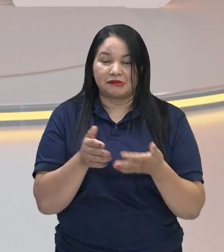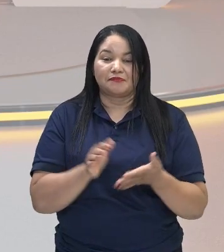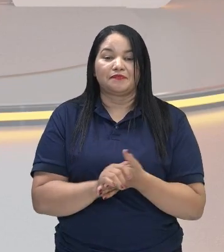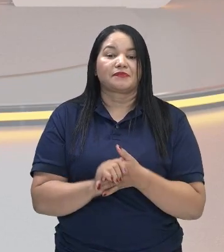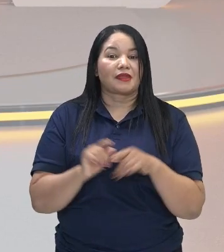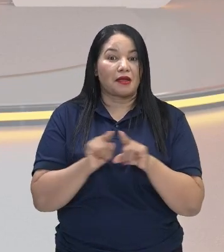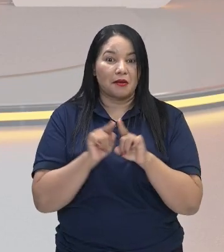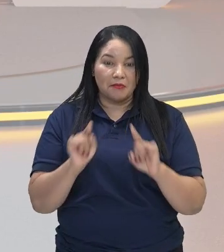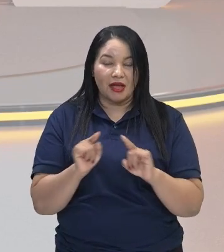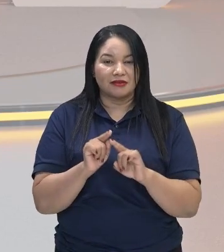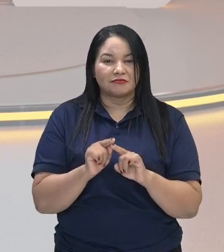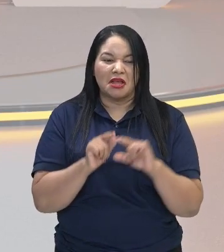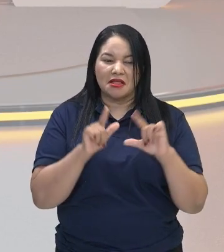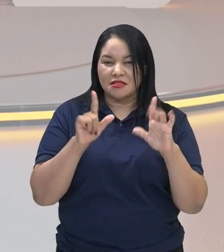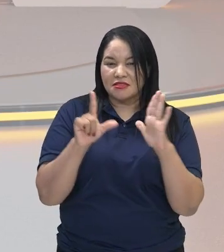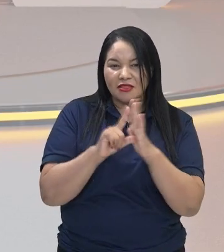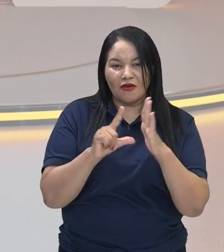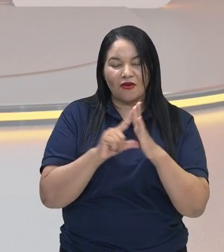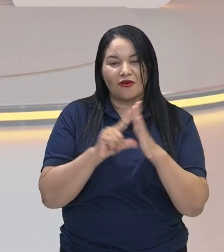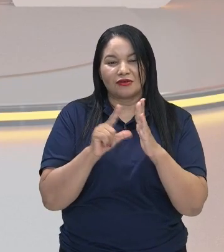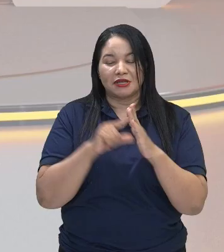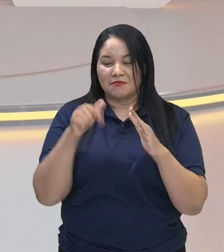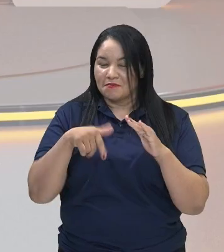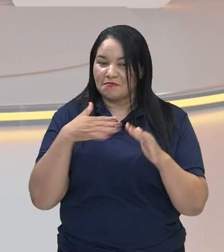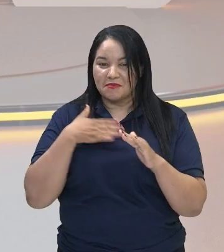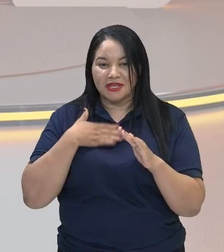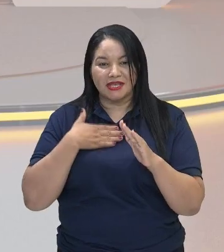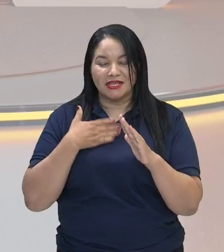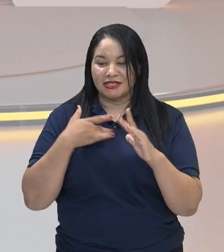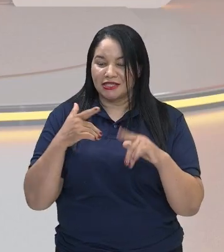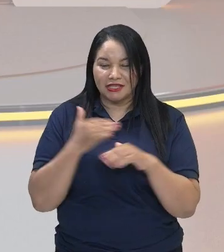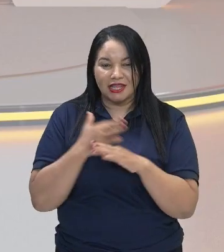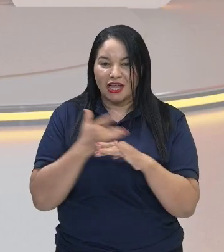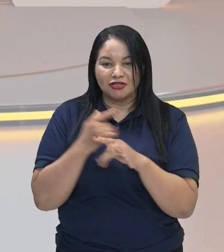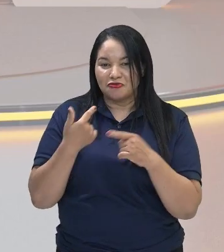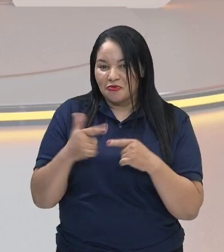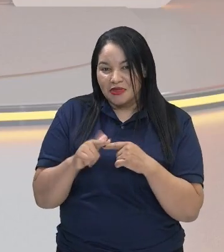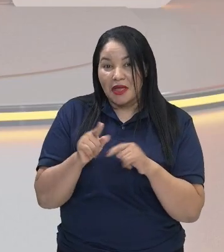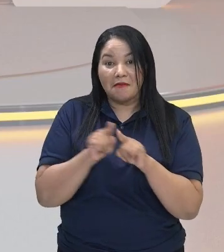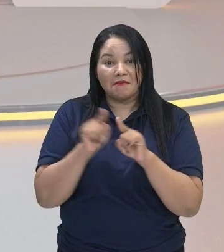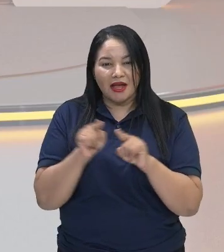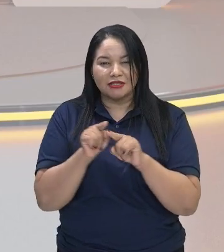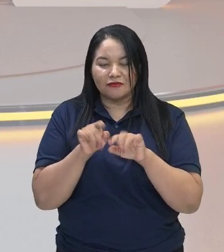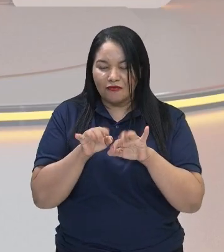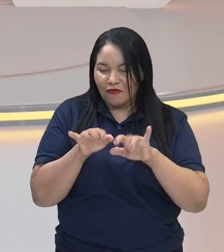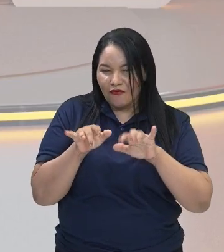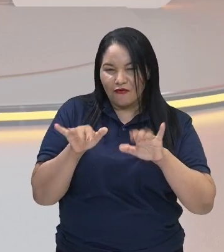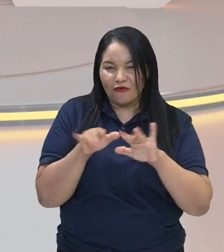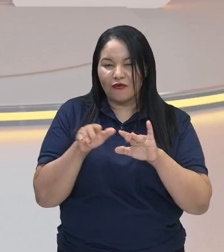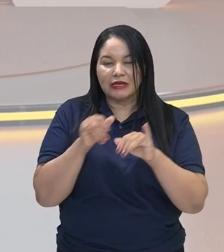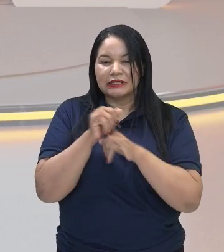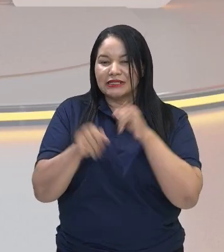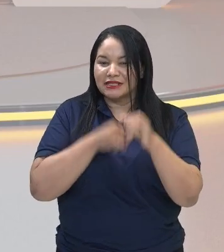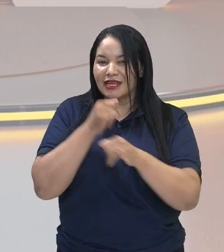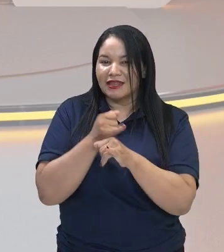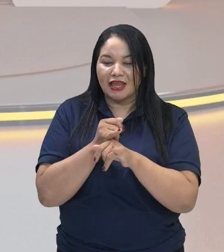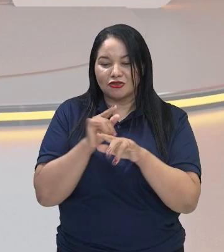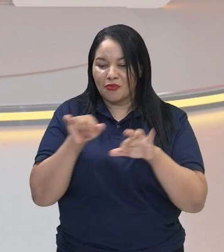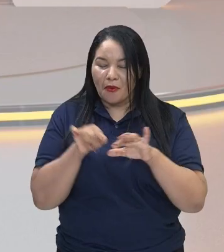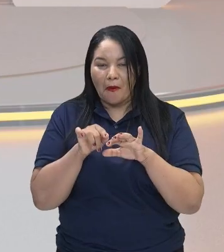até não ter uma loja aí na minha cidade ou na minha comunidade, mas eu vou na internet, peço aquele produto e pronto, ele chega para